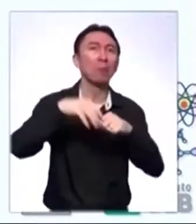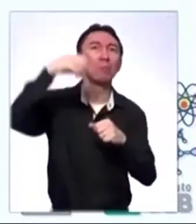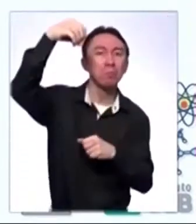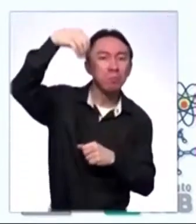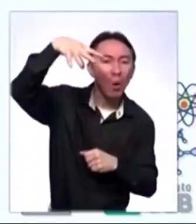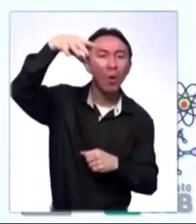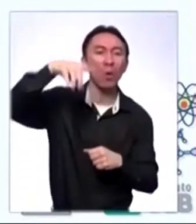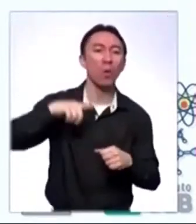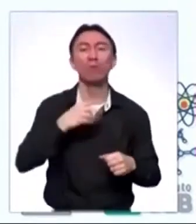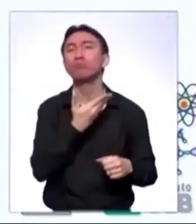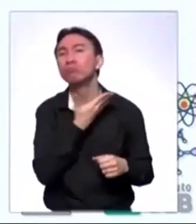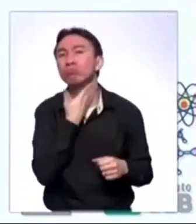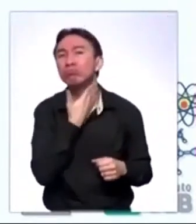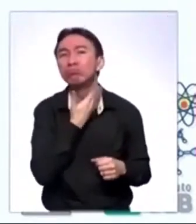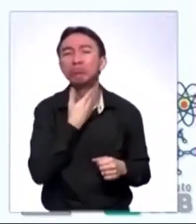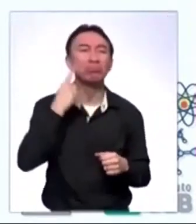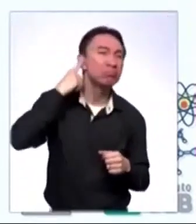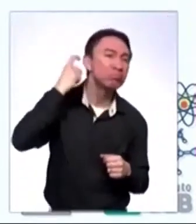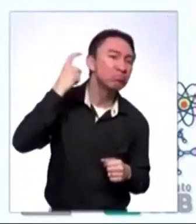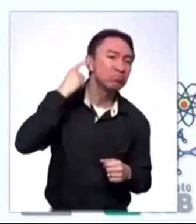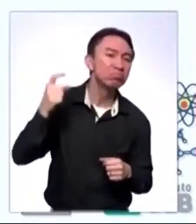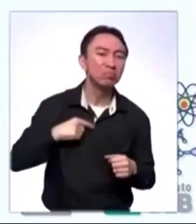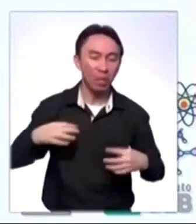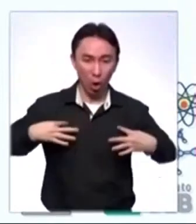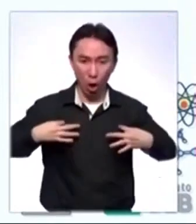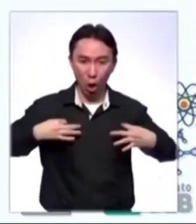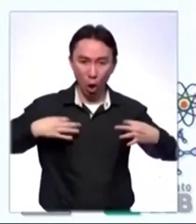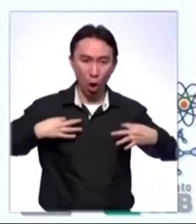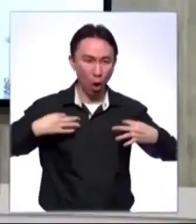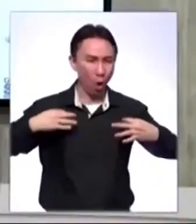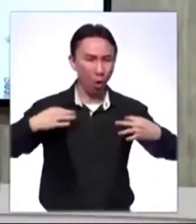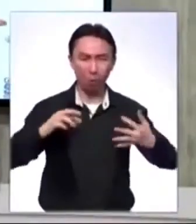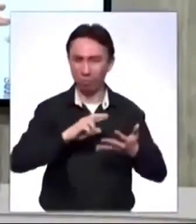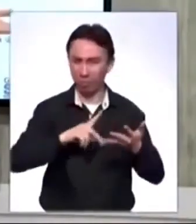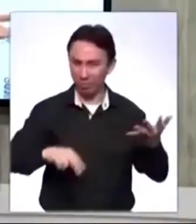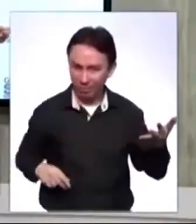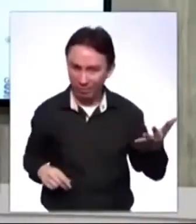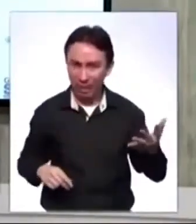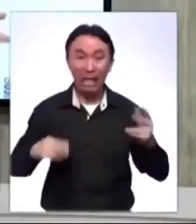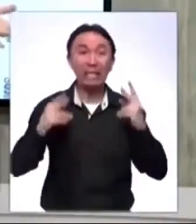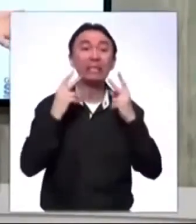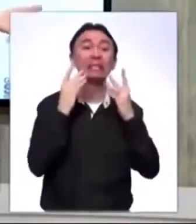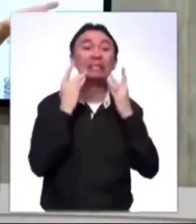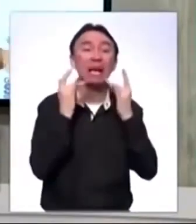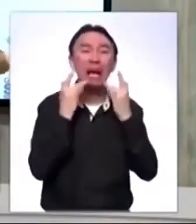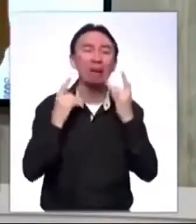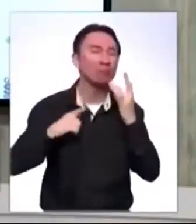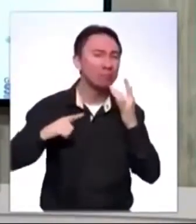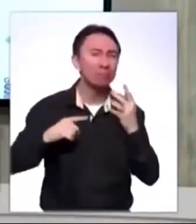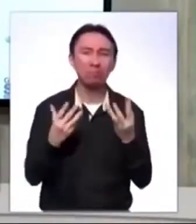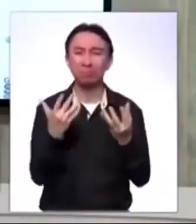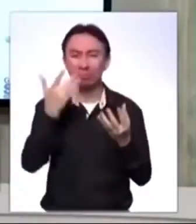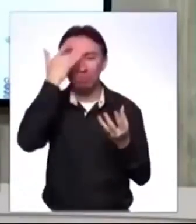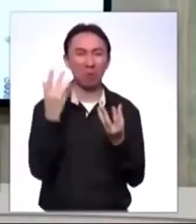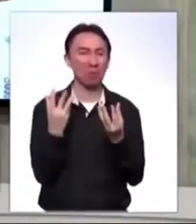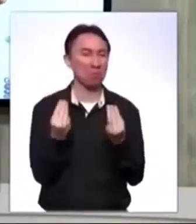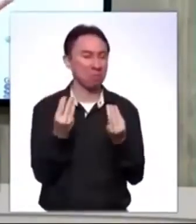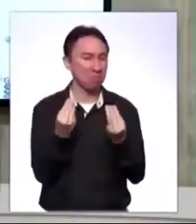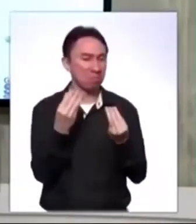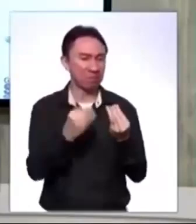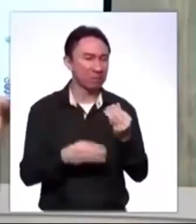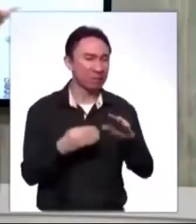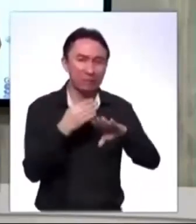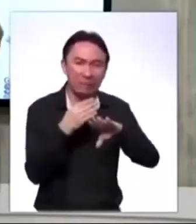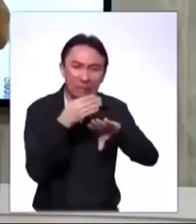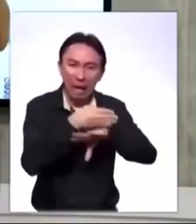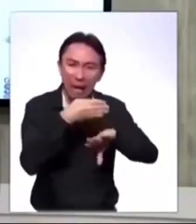iluminação, sonoplastia, figurino. O teatro gera muito emprego, né? Muitos empregos. E o teatro, né, emprega muita